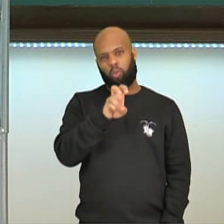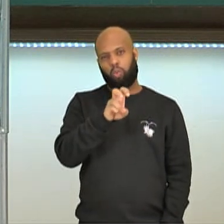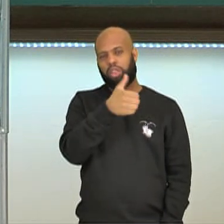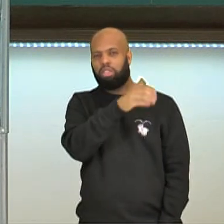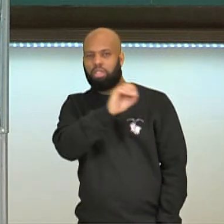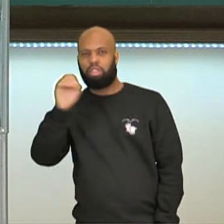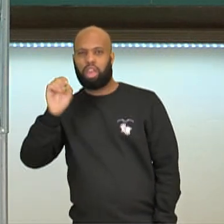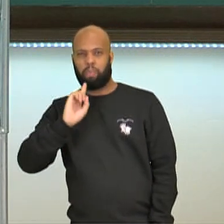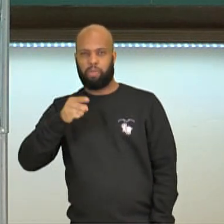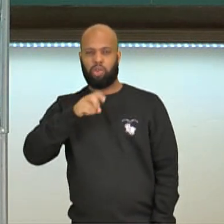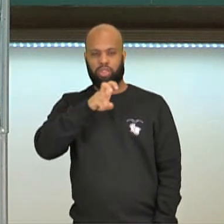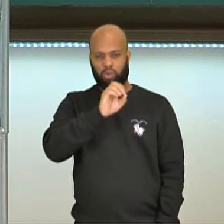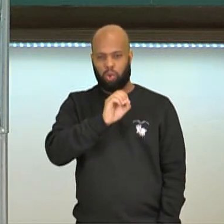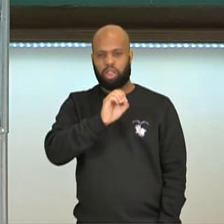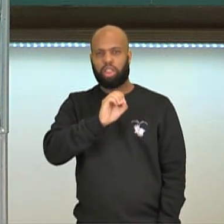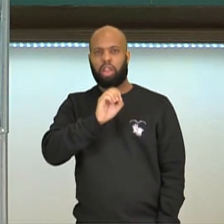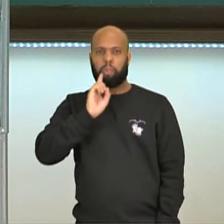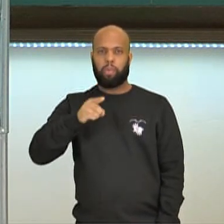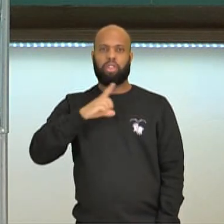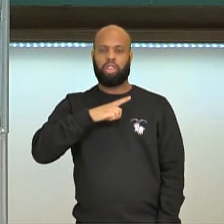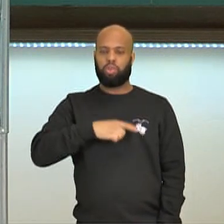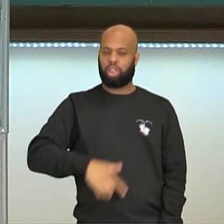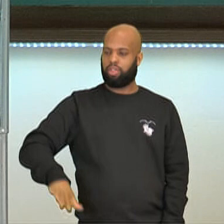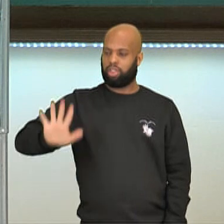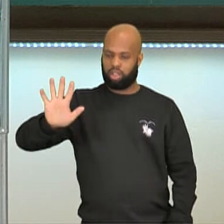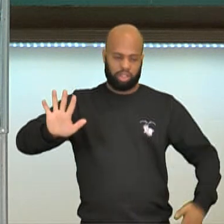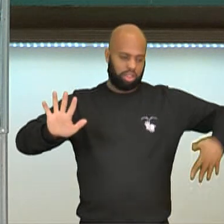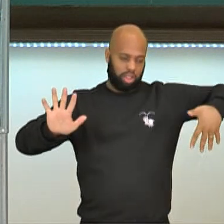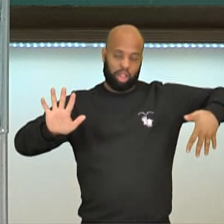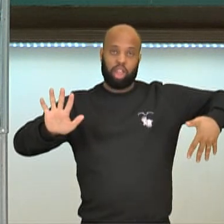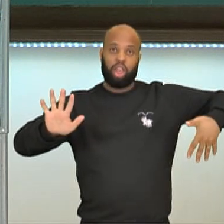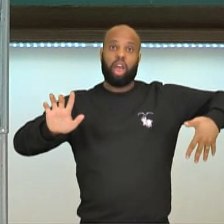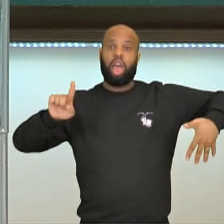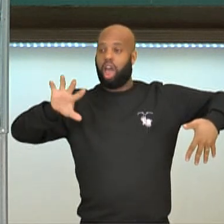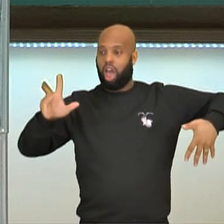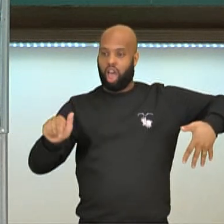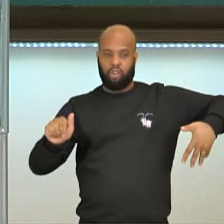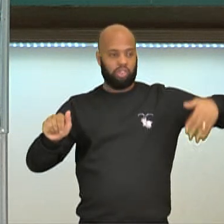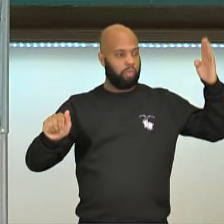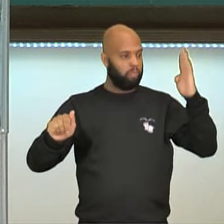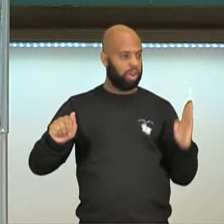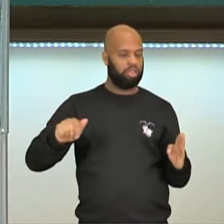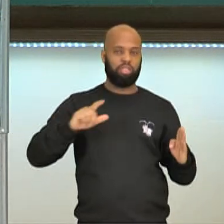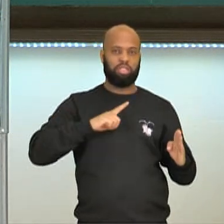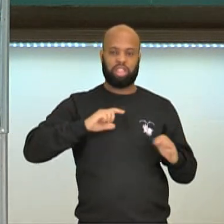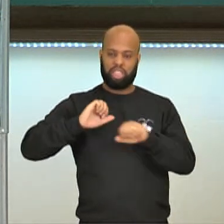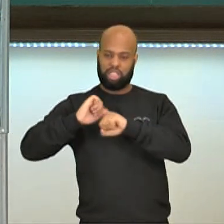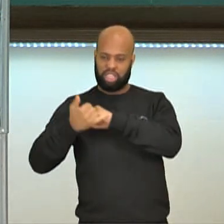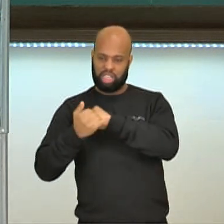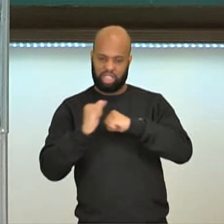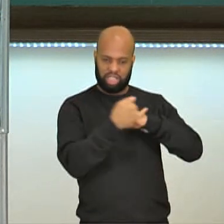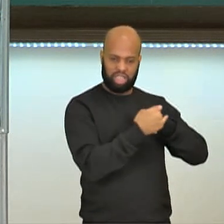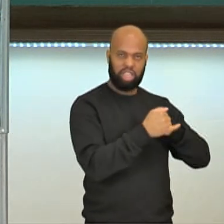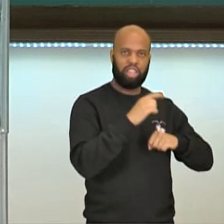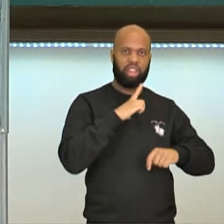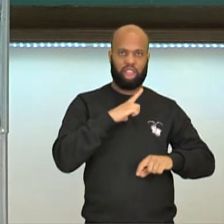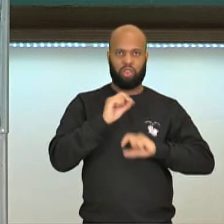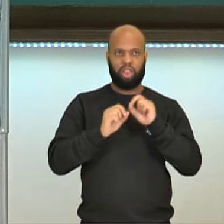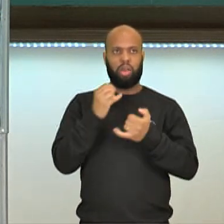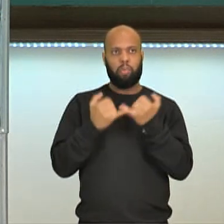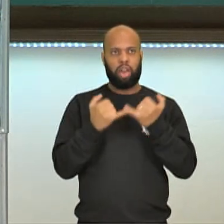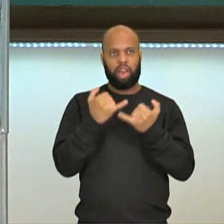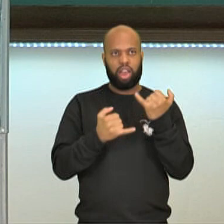atrás, nível do Oceano Atlântico, entre a África e o Brasil, tinha aparecimento de várias ilhas, parecida com a do Himalaia, né,